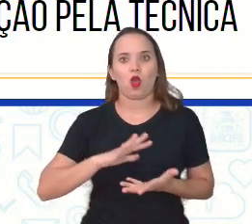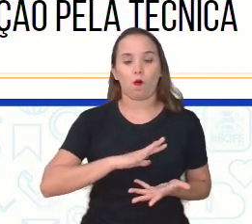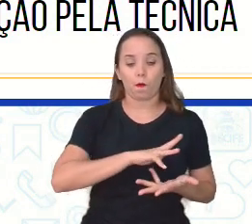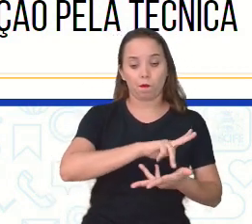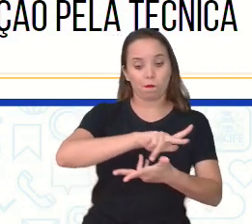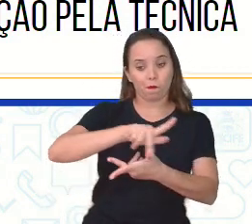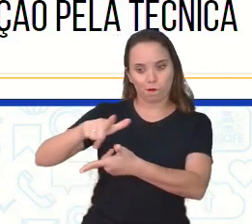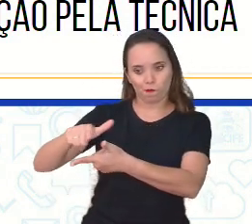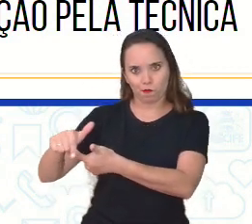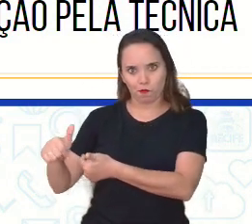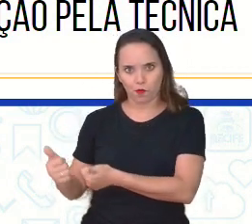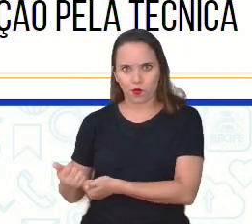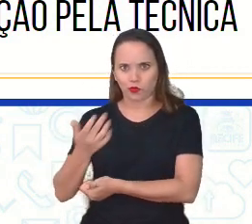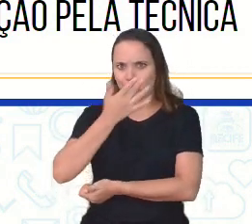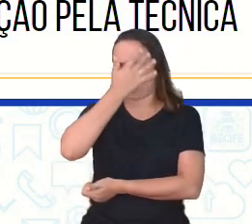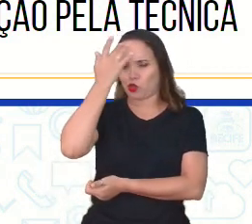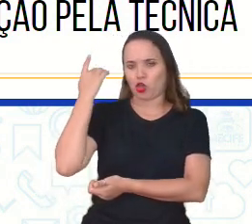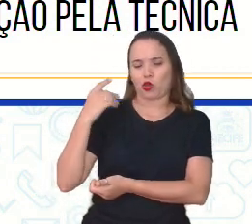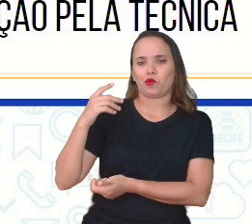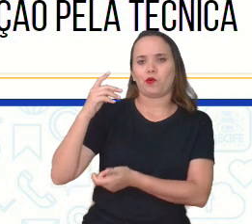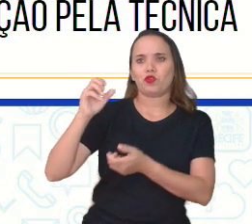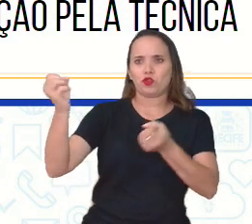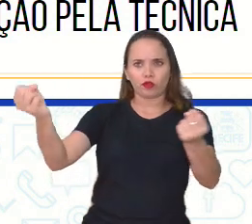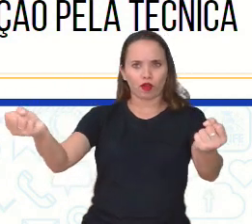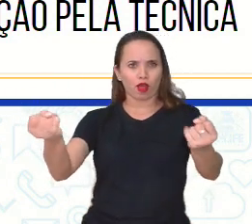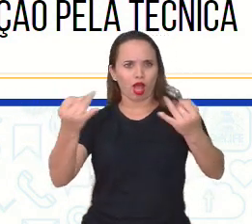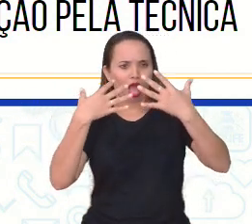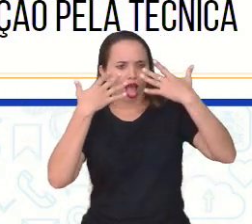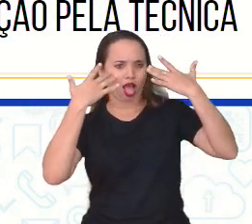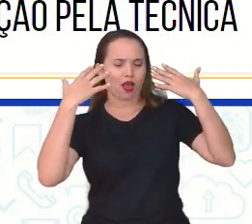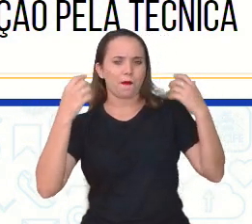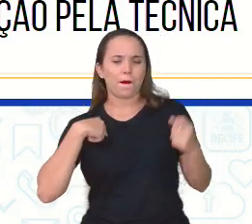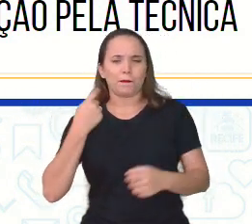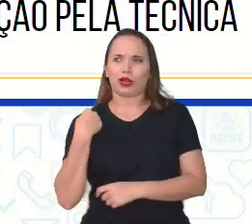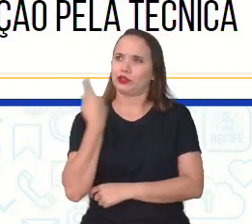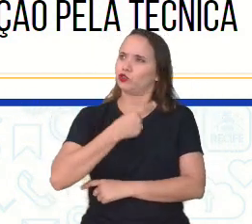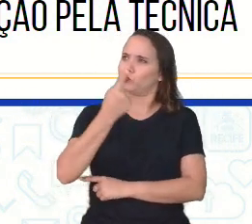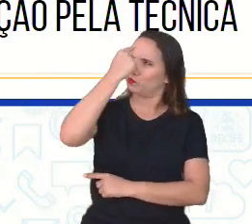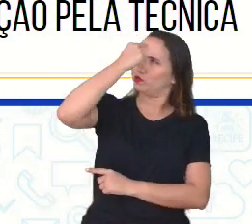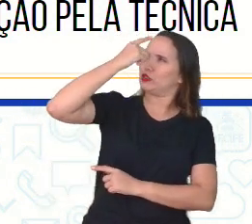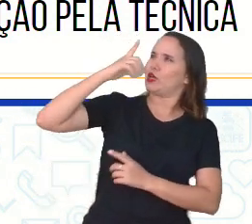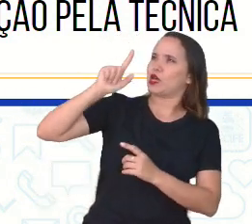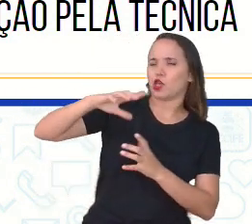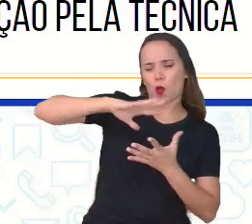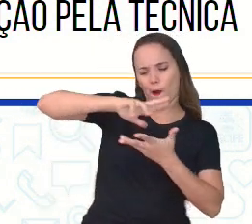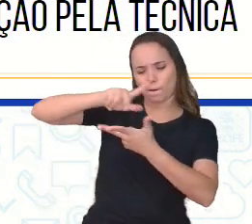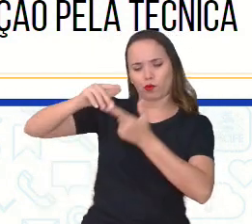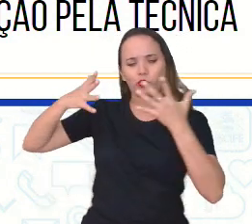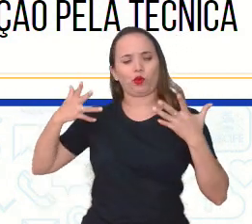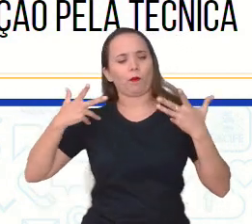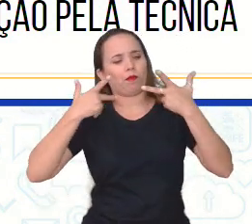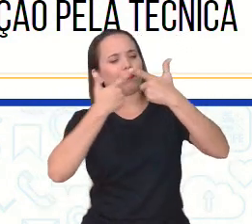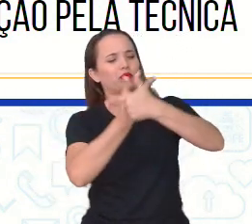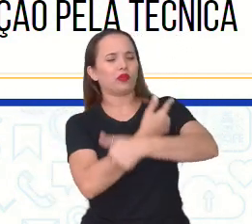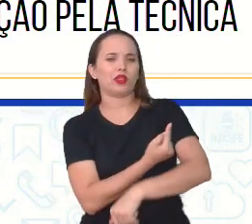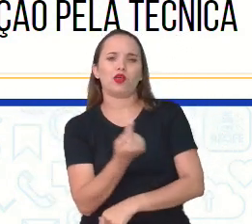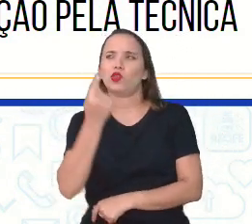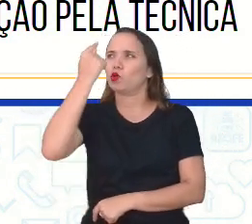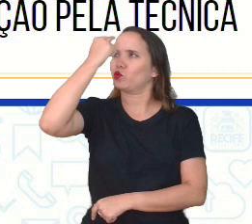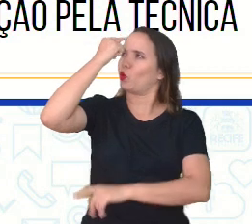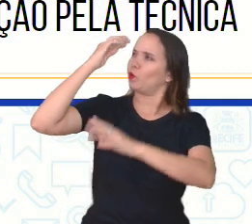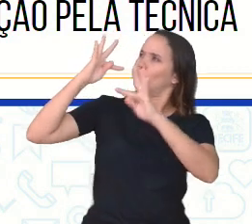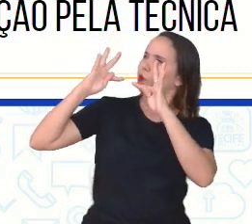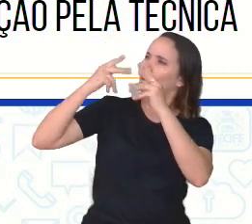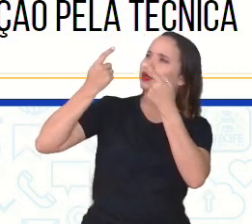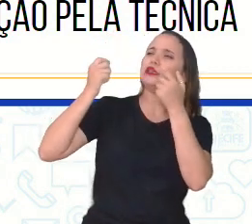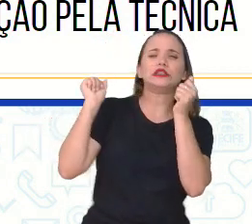mundo da propaganda, aquele mundo bonito, né, do pensamento único, da aldeia global, né? Então,